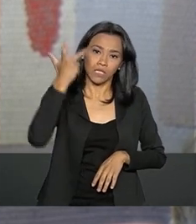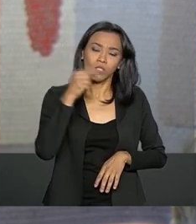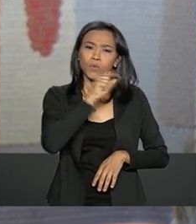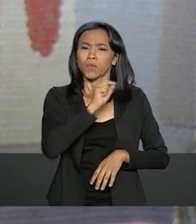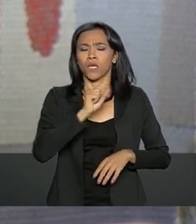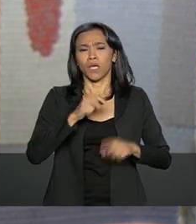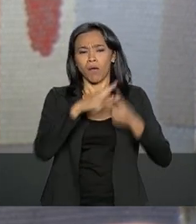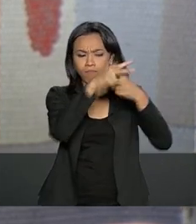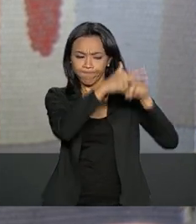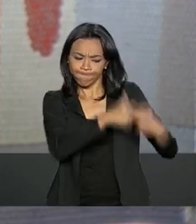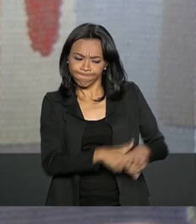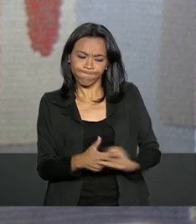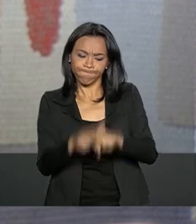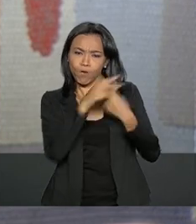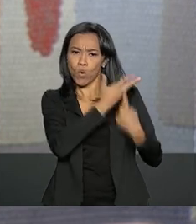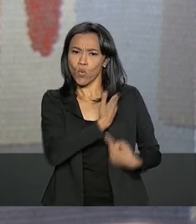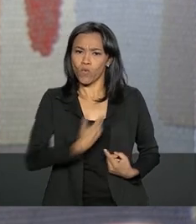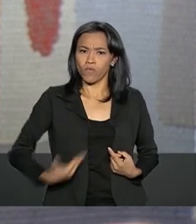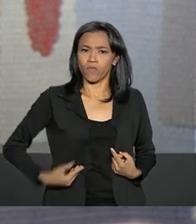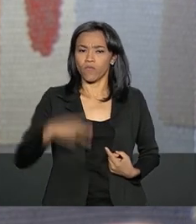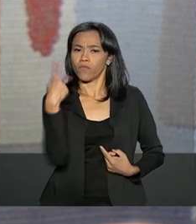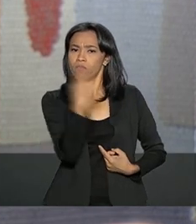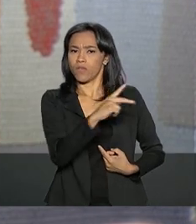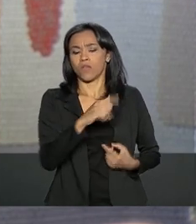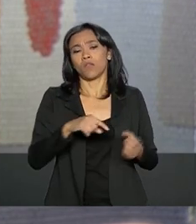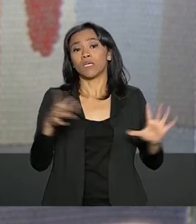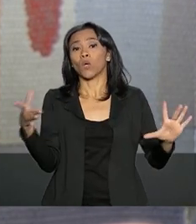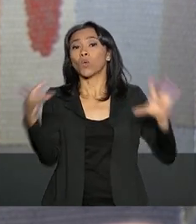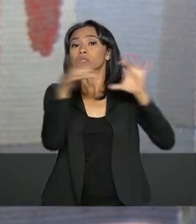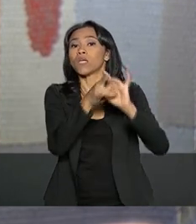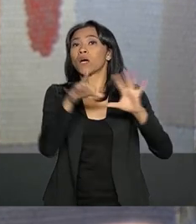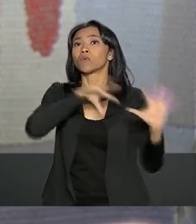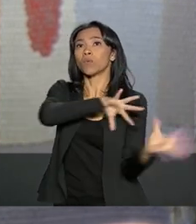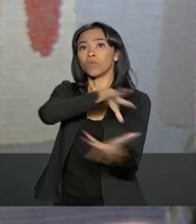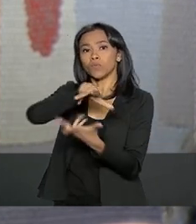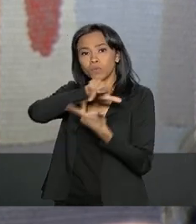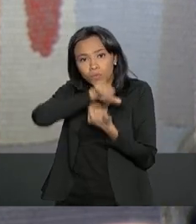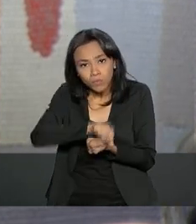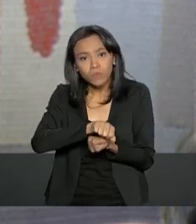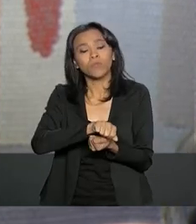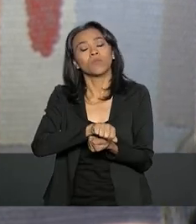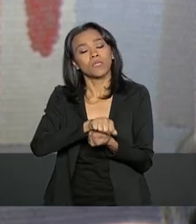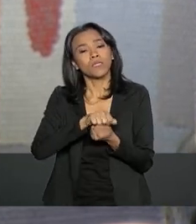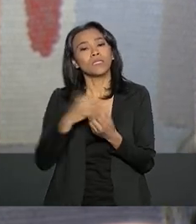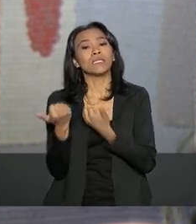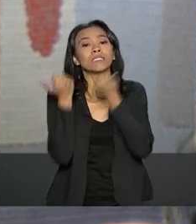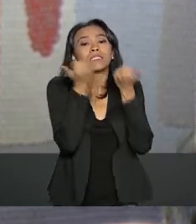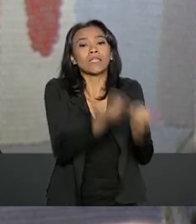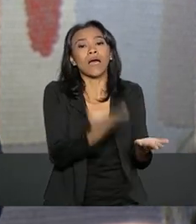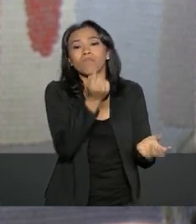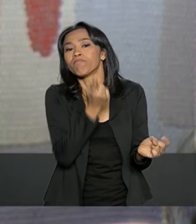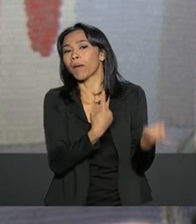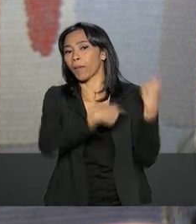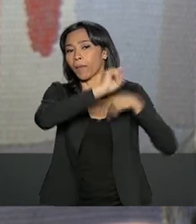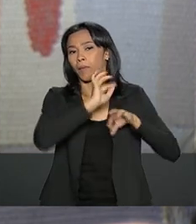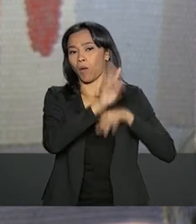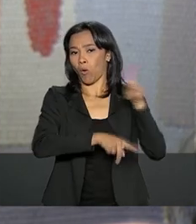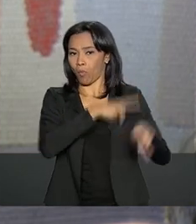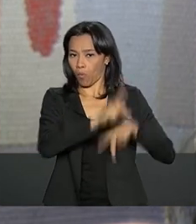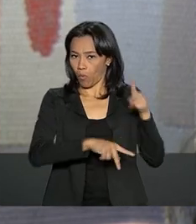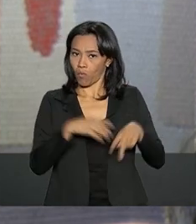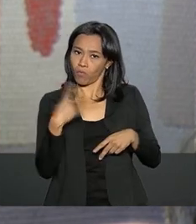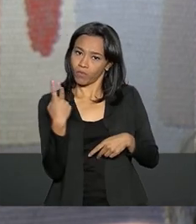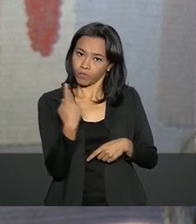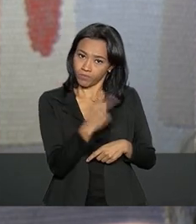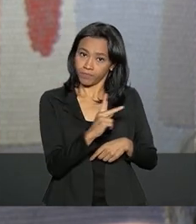Estado argentino, promover maior integração ao mundo e assegurar mais prosperidade ao povo argentino.